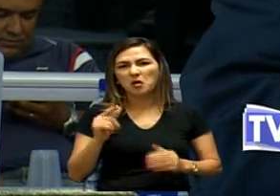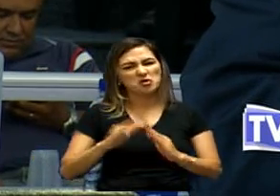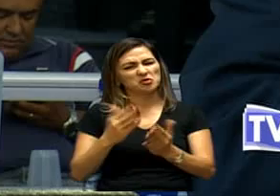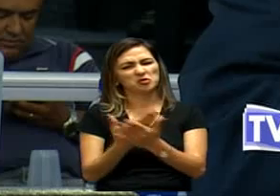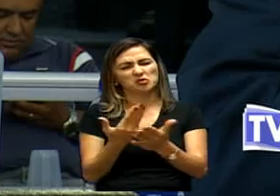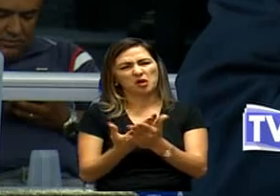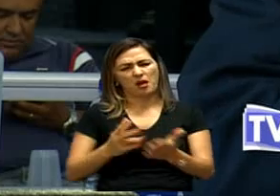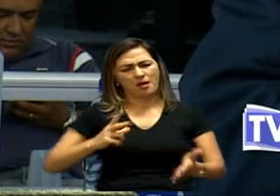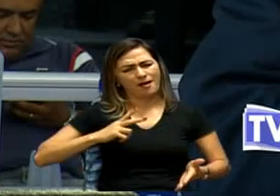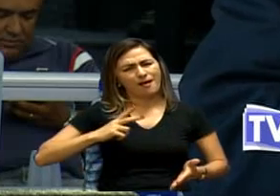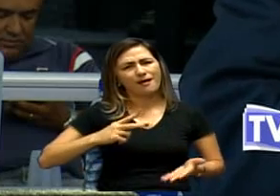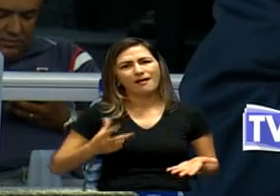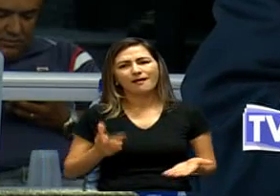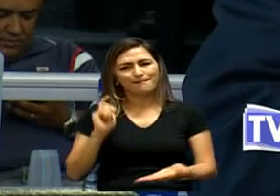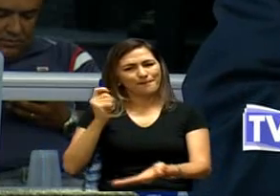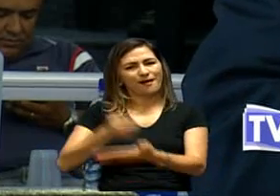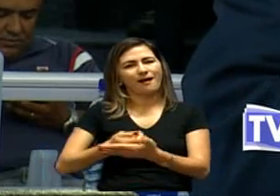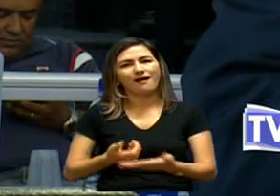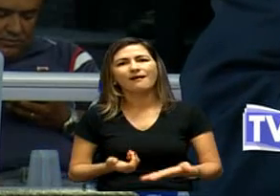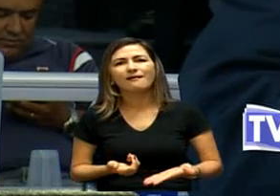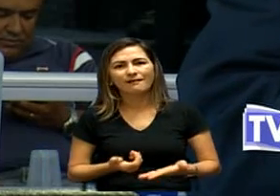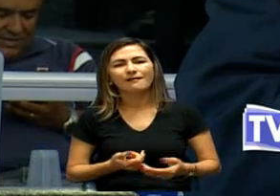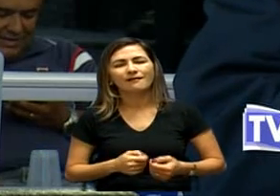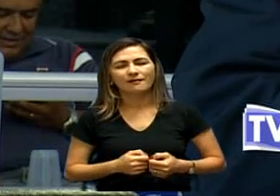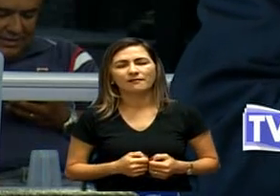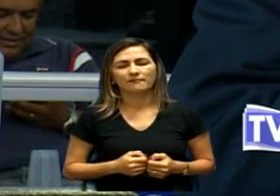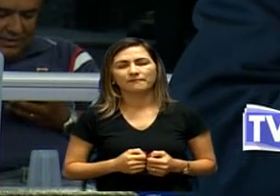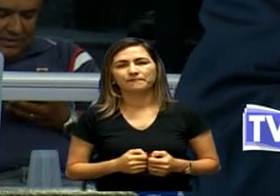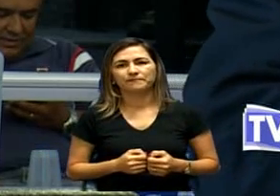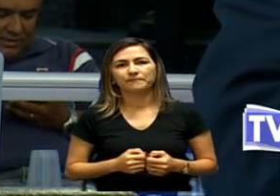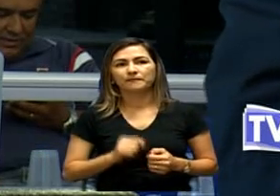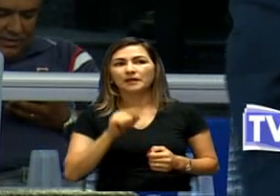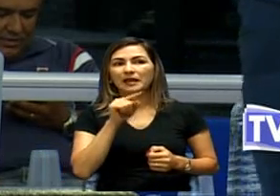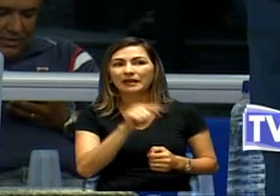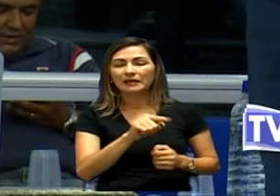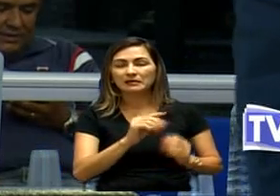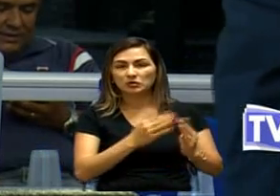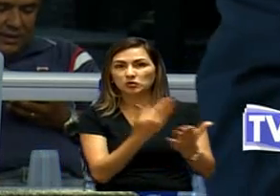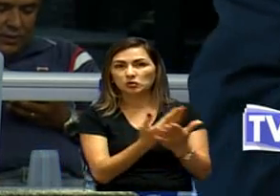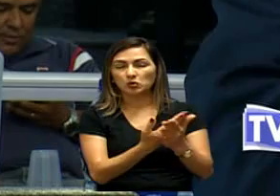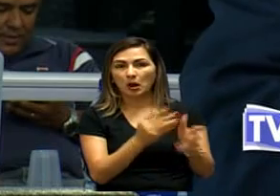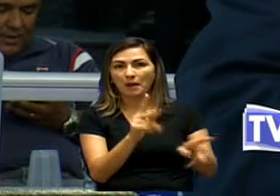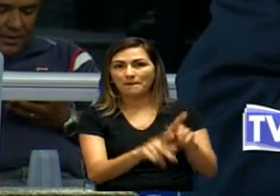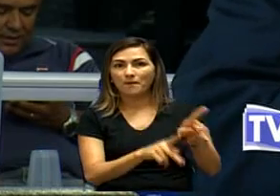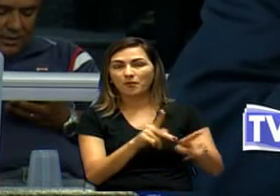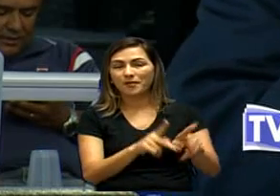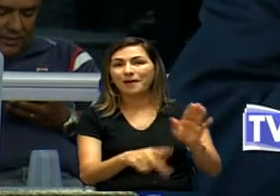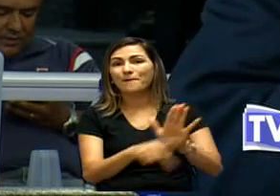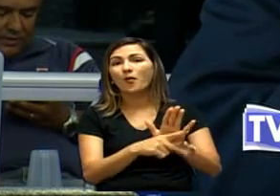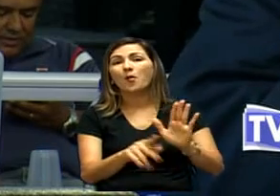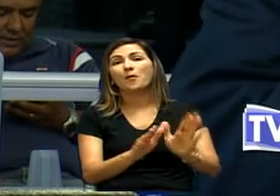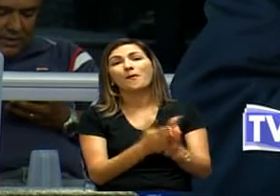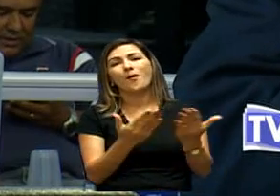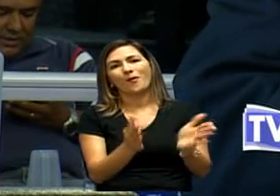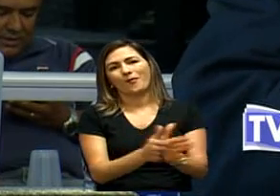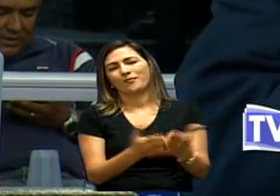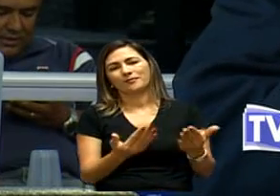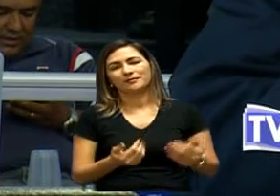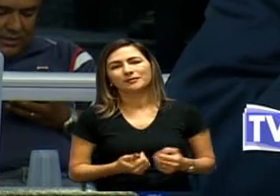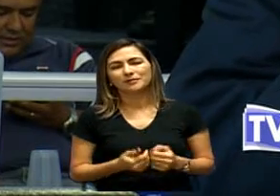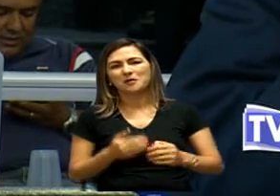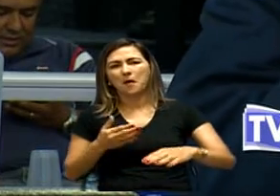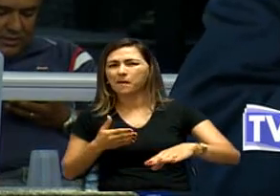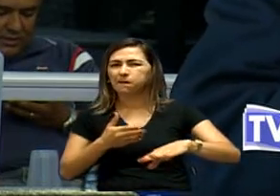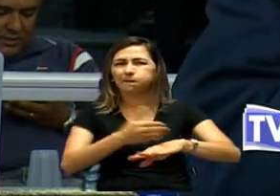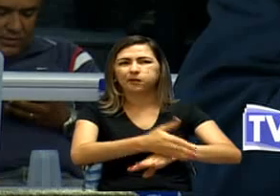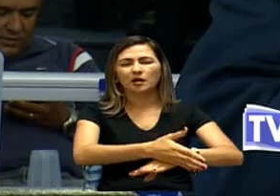eles entram, violam, né? Que nem a gente vê quase que diariamente, né? Estouram, depredam aquilo